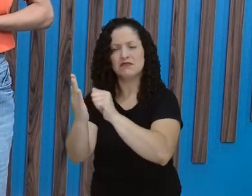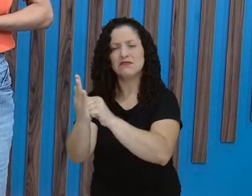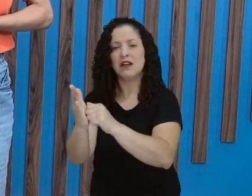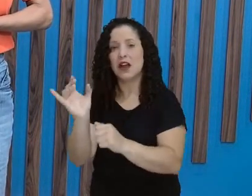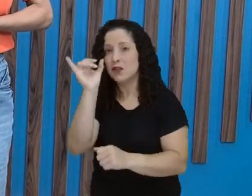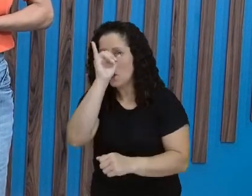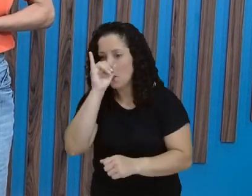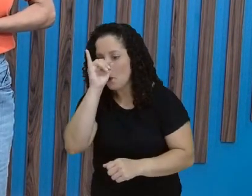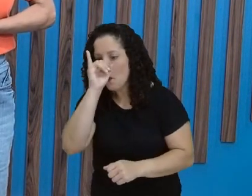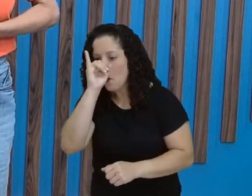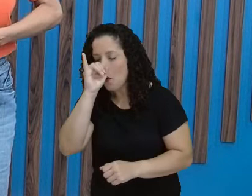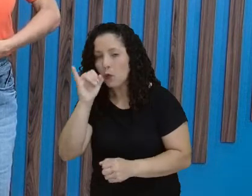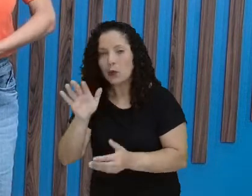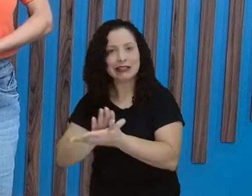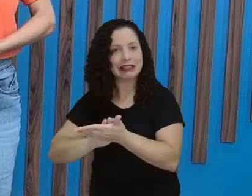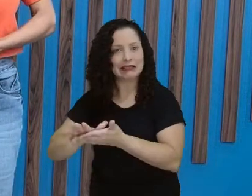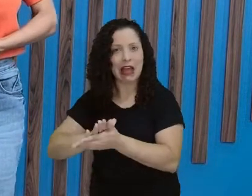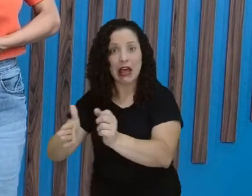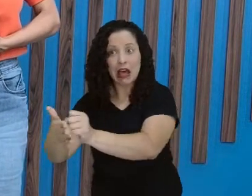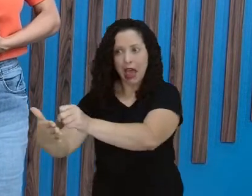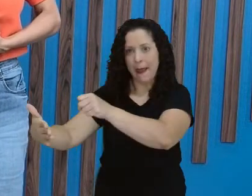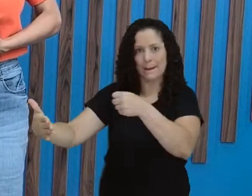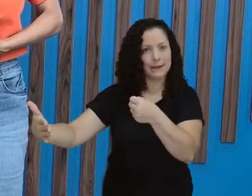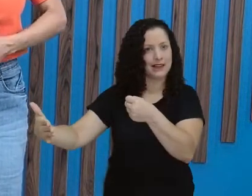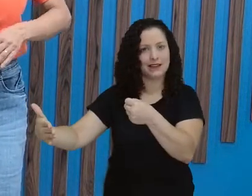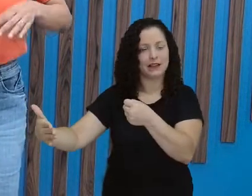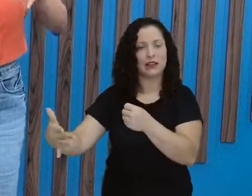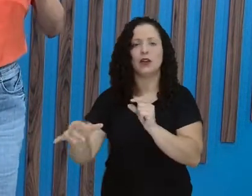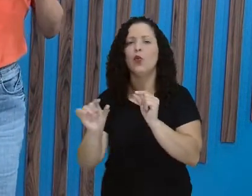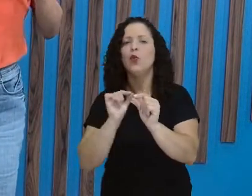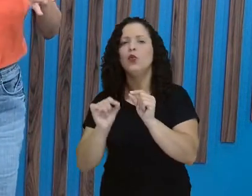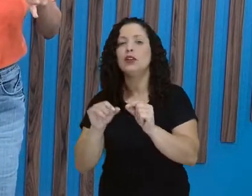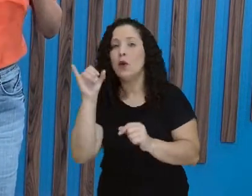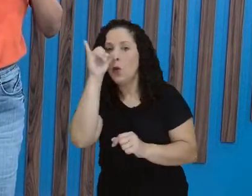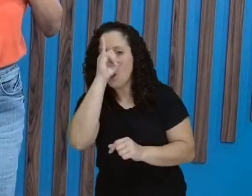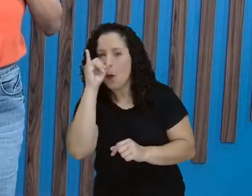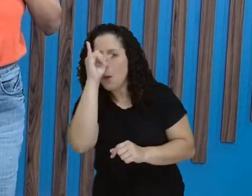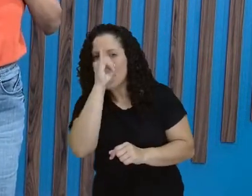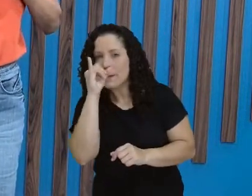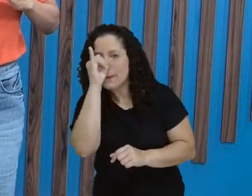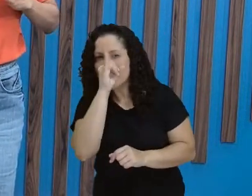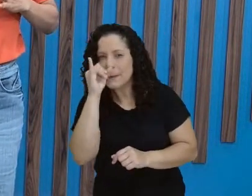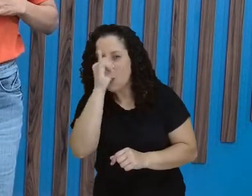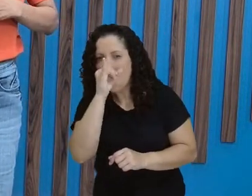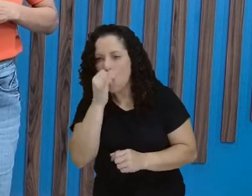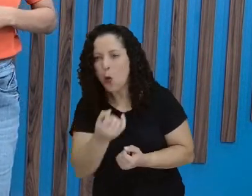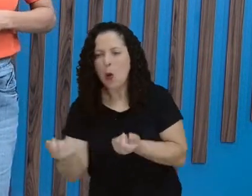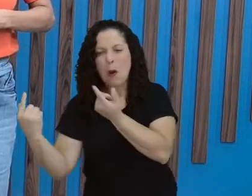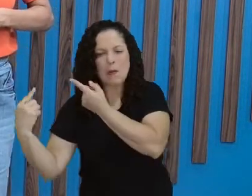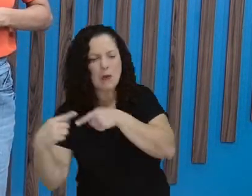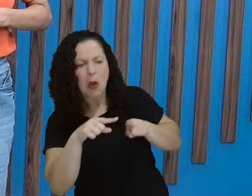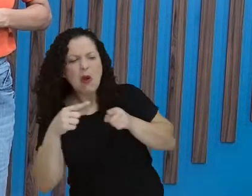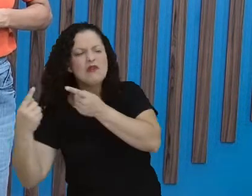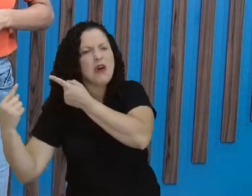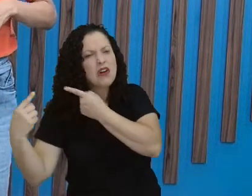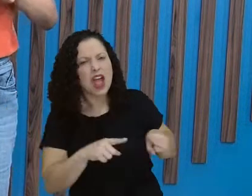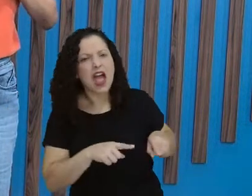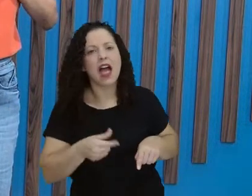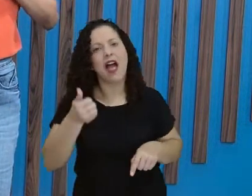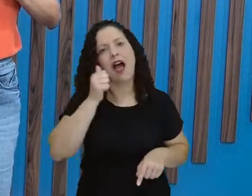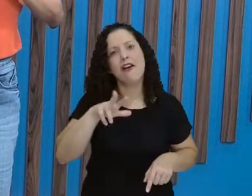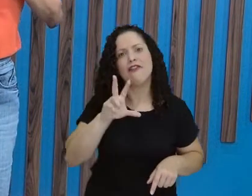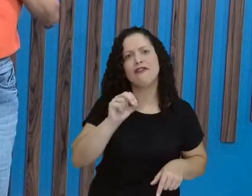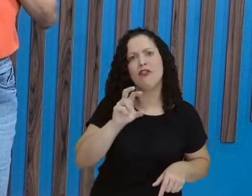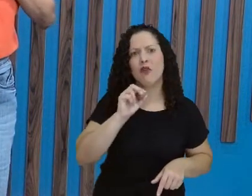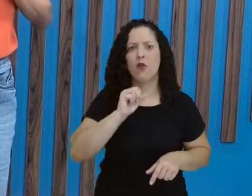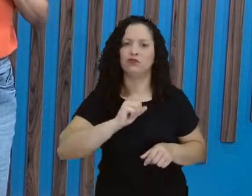lobo. E sabe o que foi que o porco fez? Começou a xingar a vovó do lobo. E ele